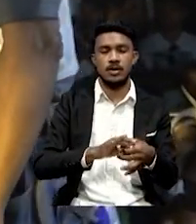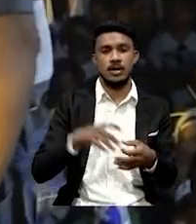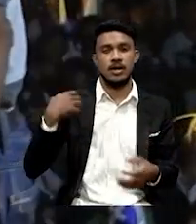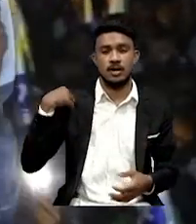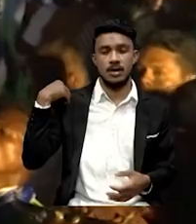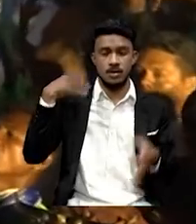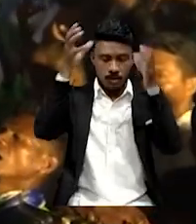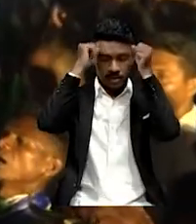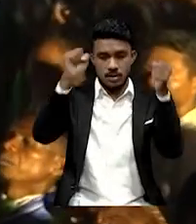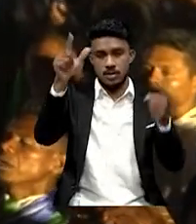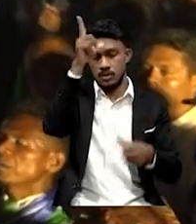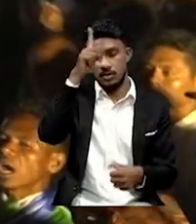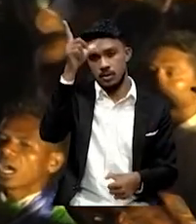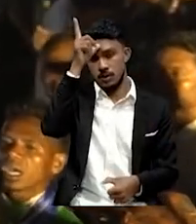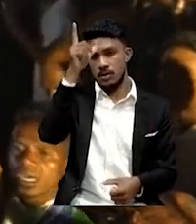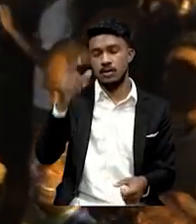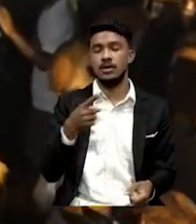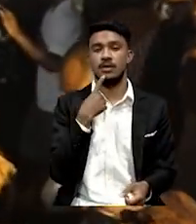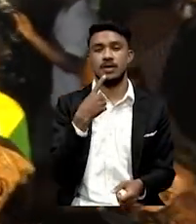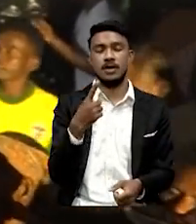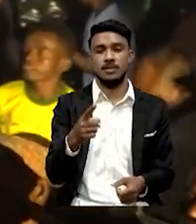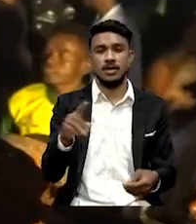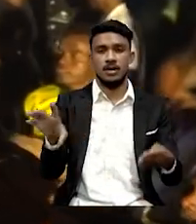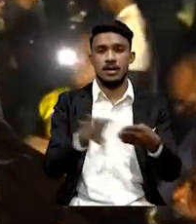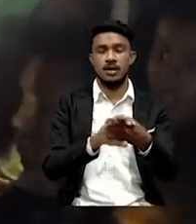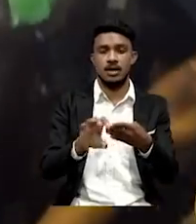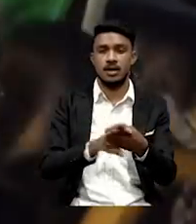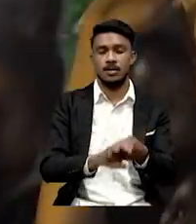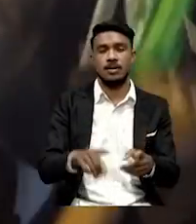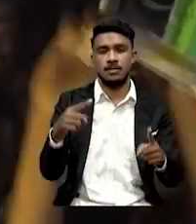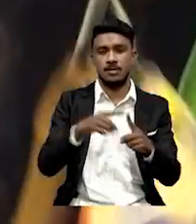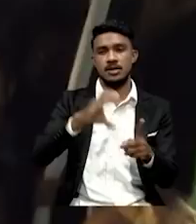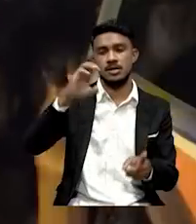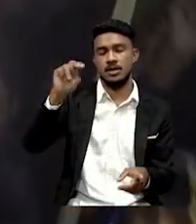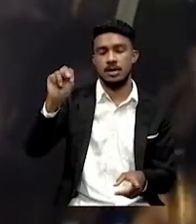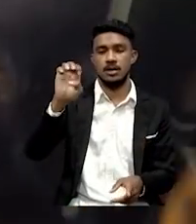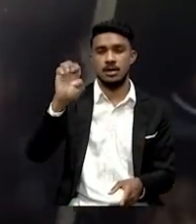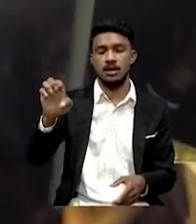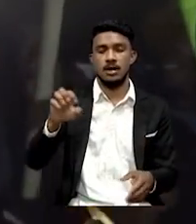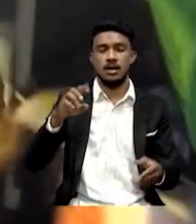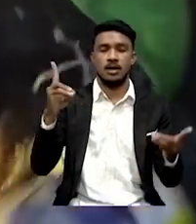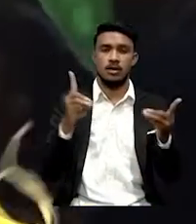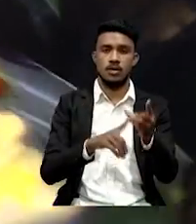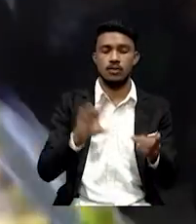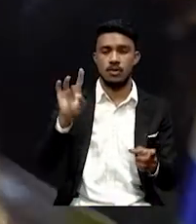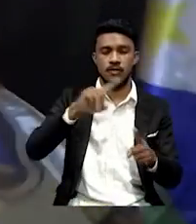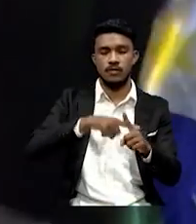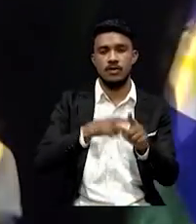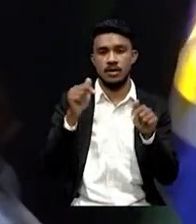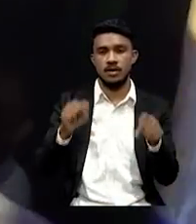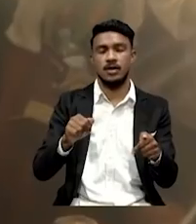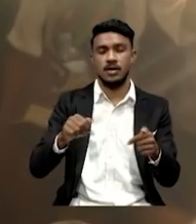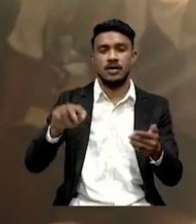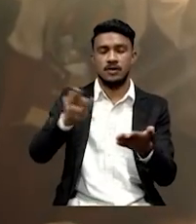República, Francisco Guterres Luolo Mos, hatou uma carta protesta para a CNE e a Lorong Walu Fulangne, com a violação de regras, campanha